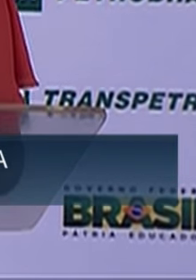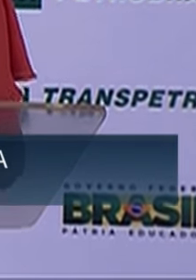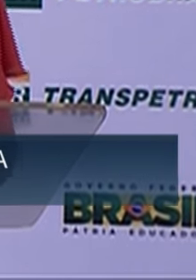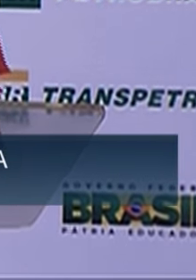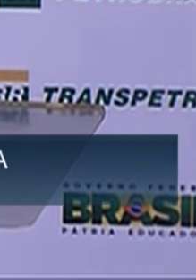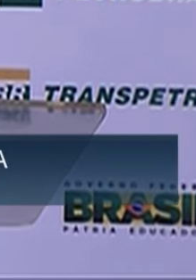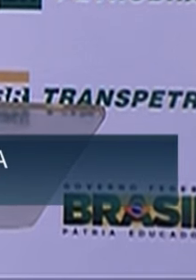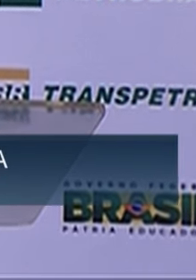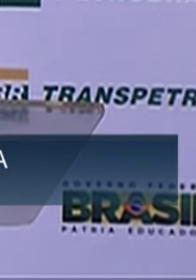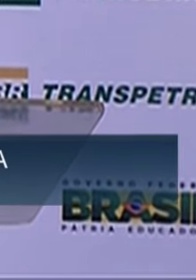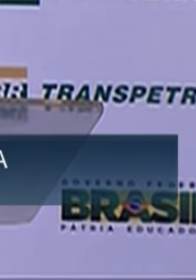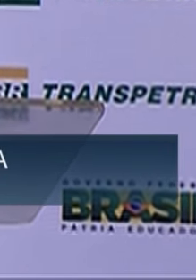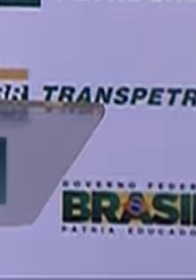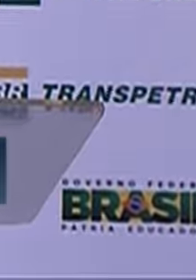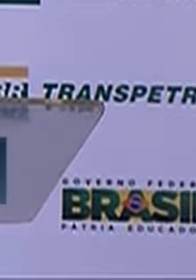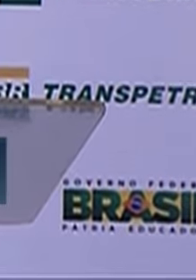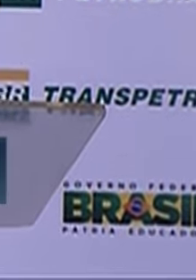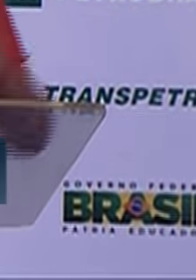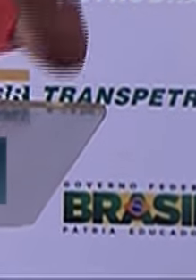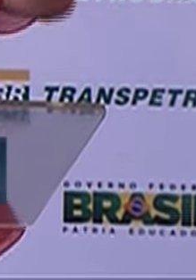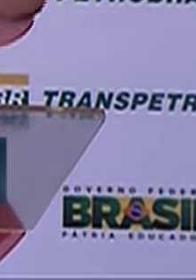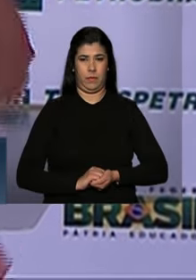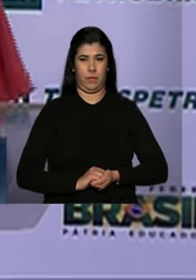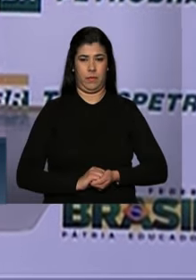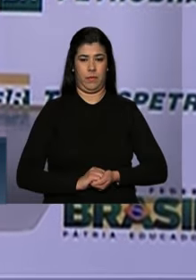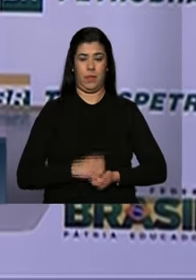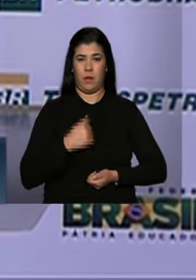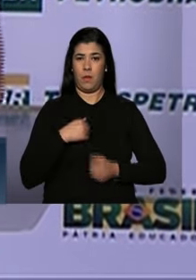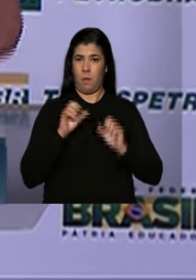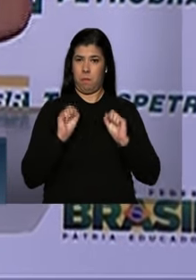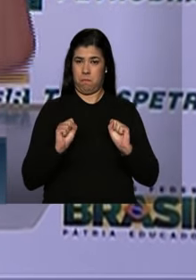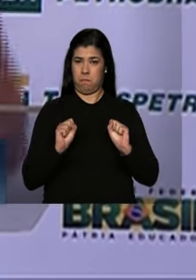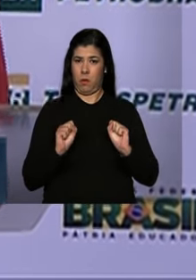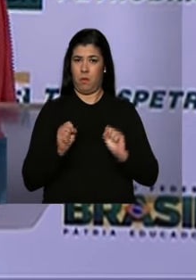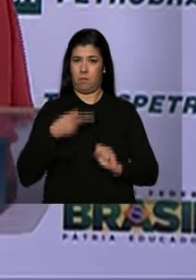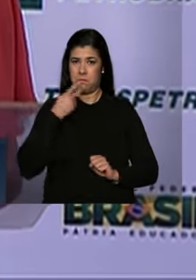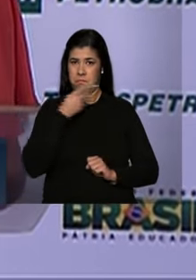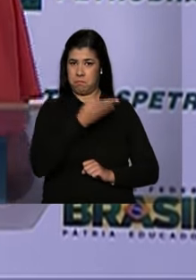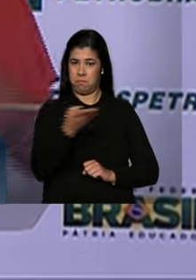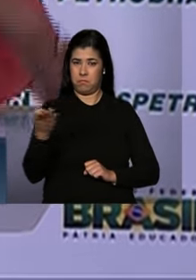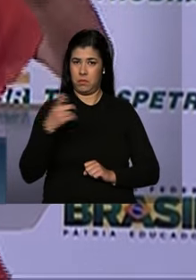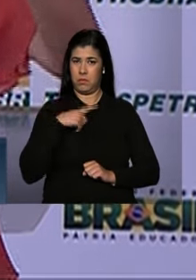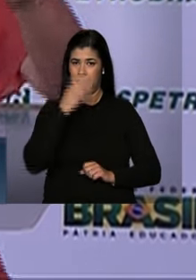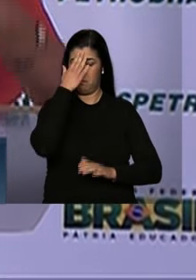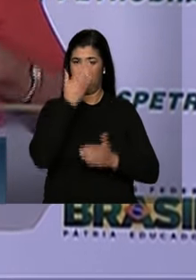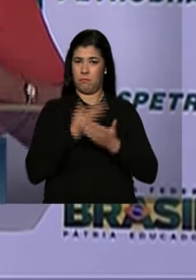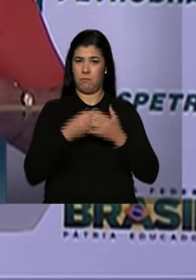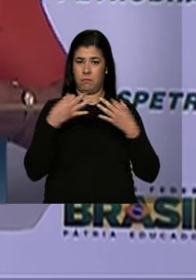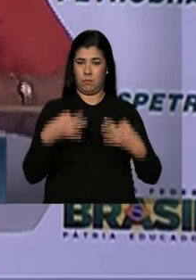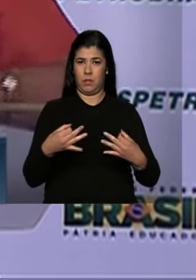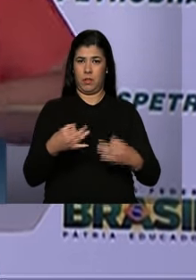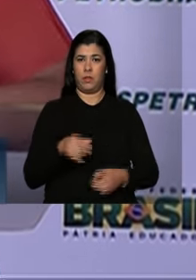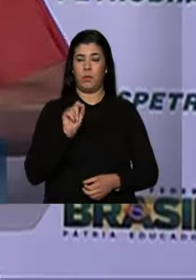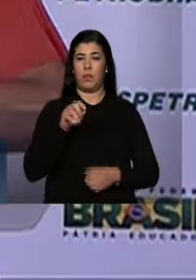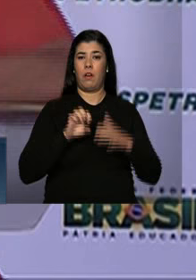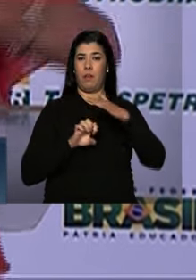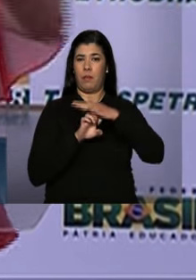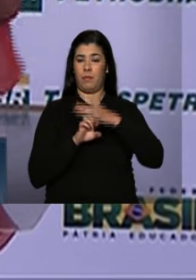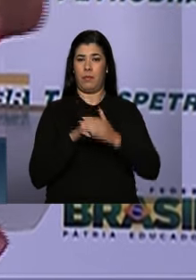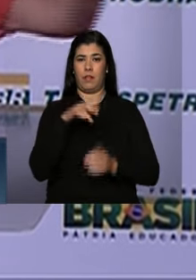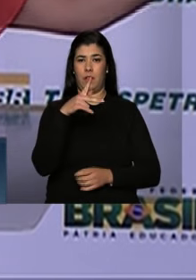Eu posso dizer, eu tenho a convicção de que a Petrobras e toda